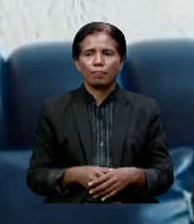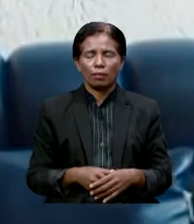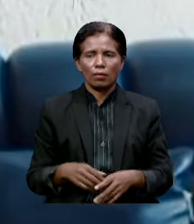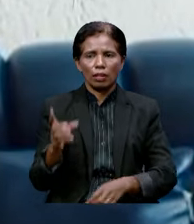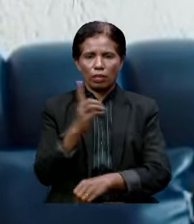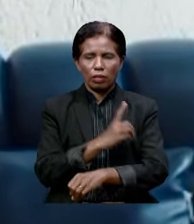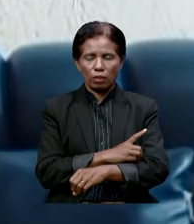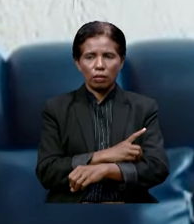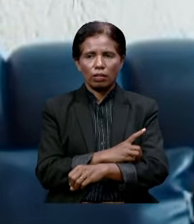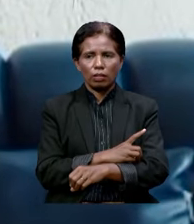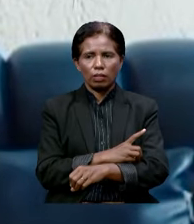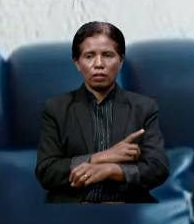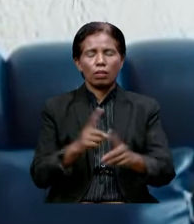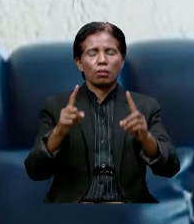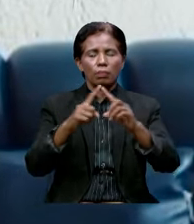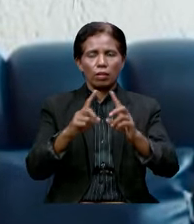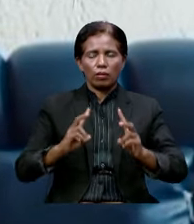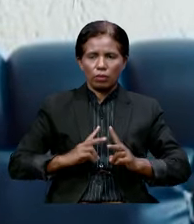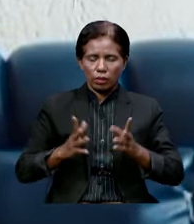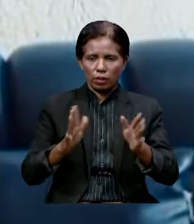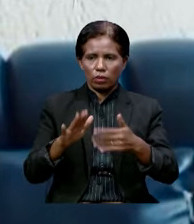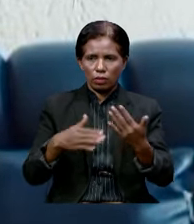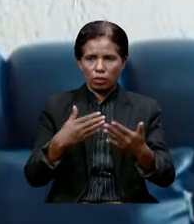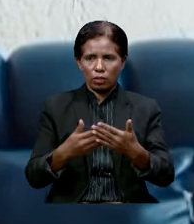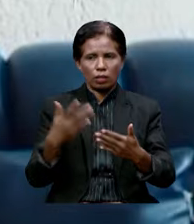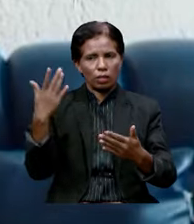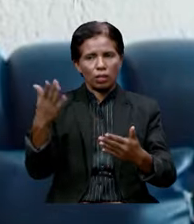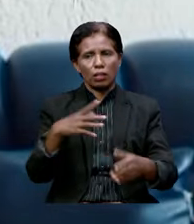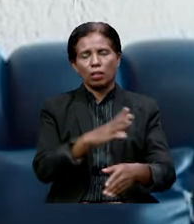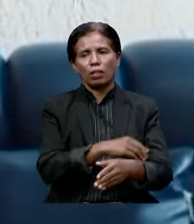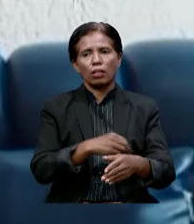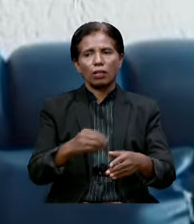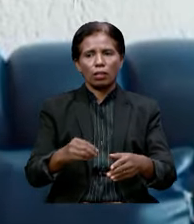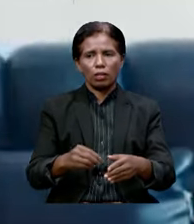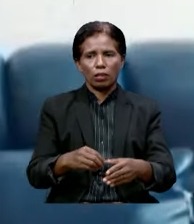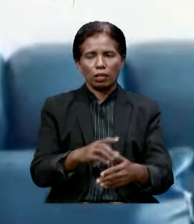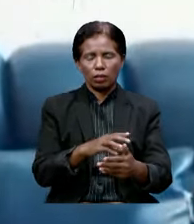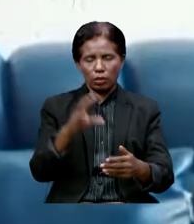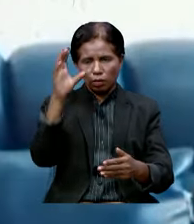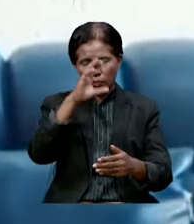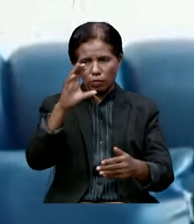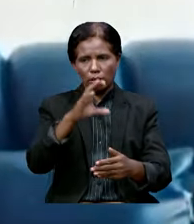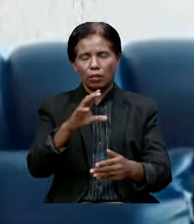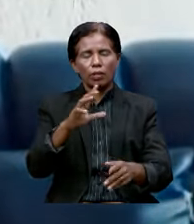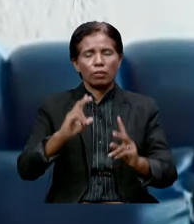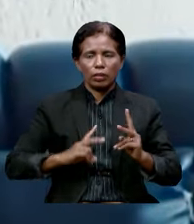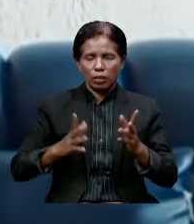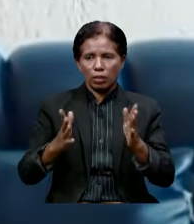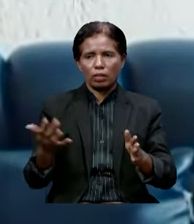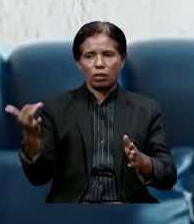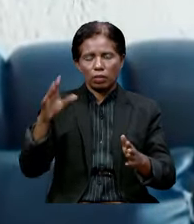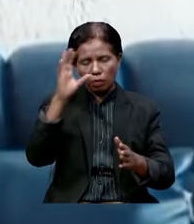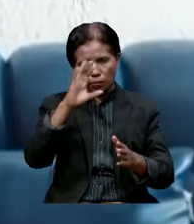deve, ba veterano, 3 de março, linha. Vai, bihan, ba, quando convite, vamos, oba, bukan, sampe, anza, buat